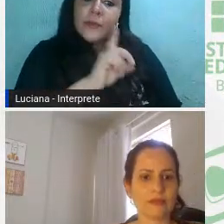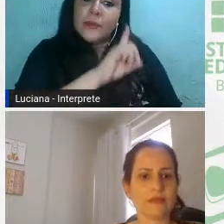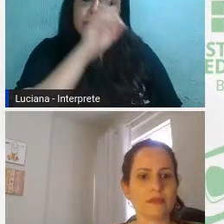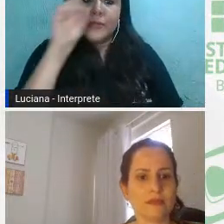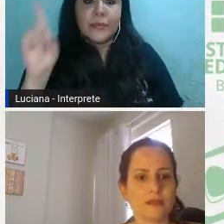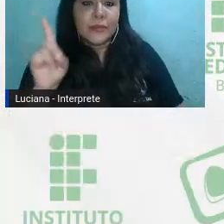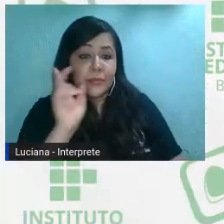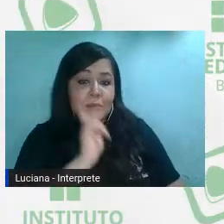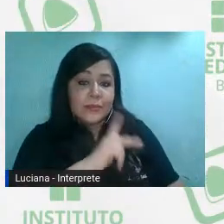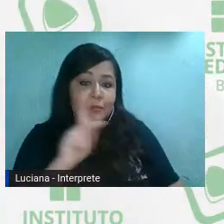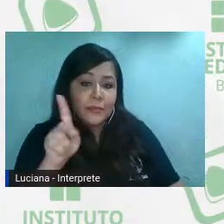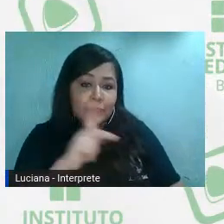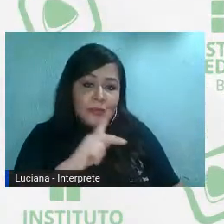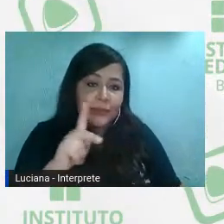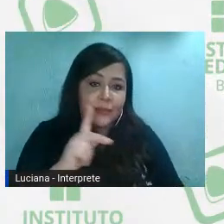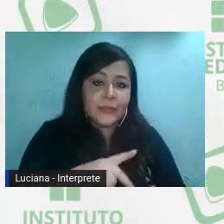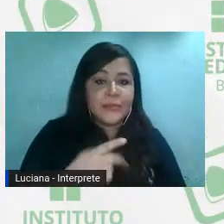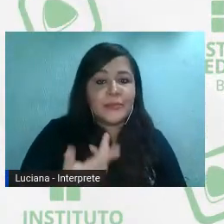gente. Tudo certo, sim.